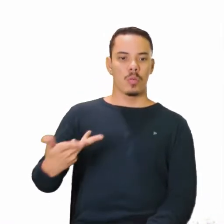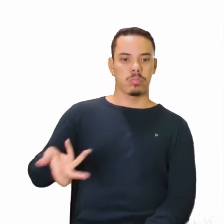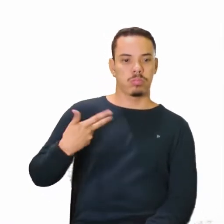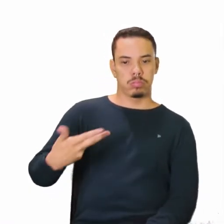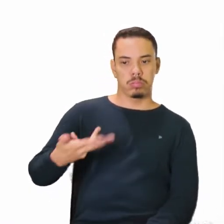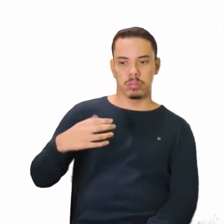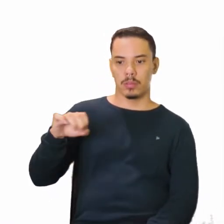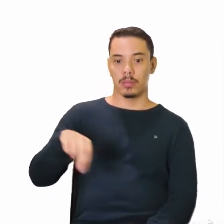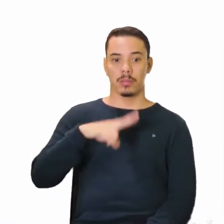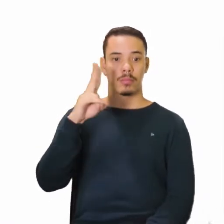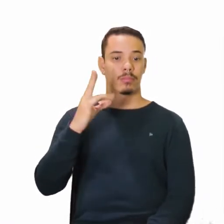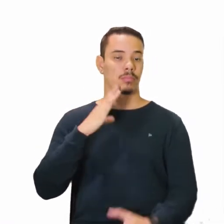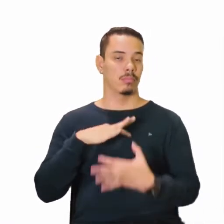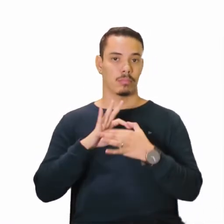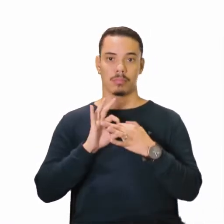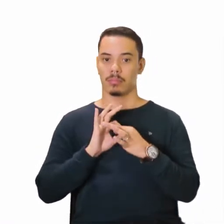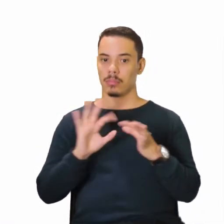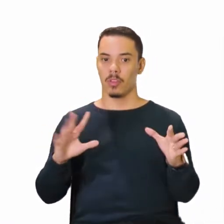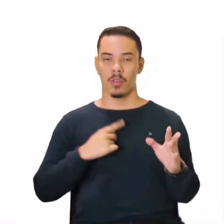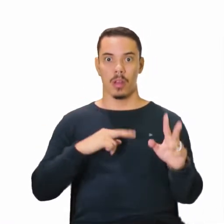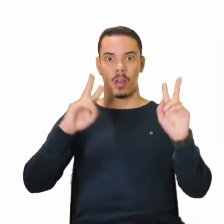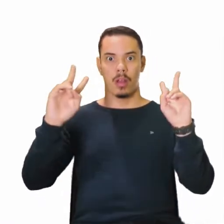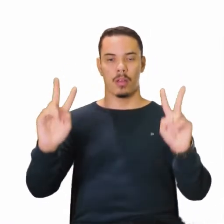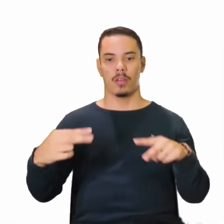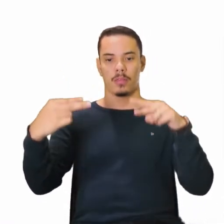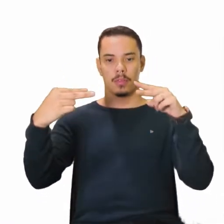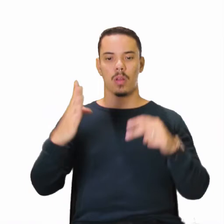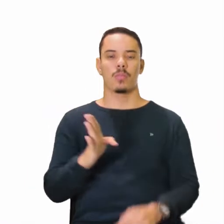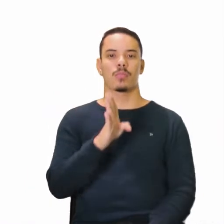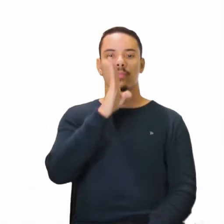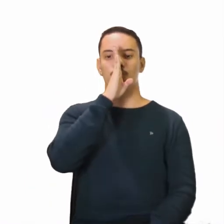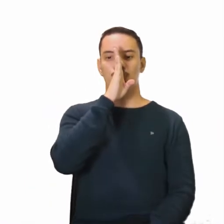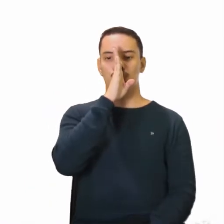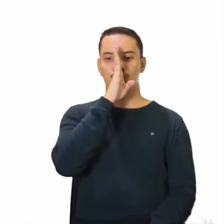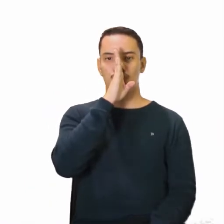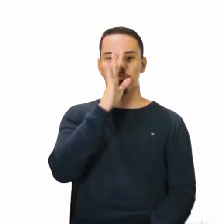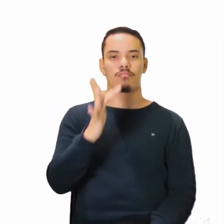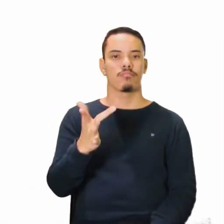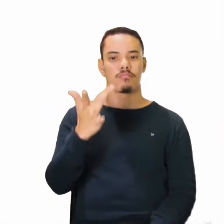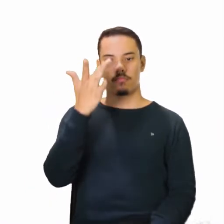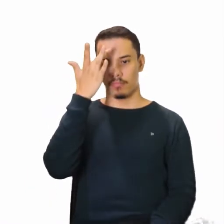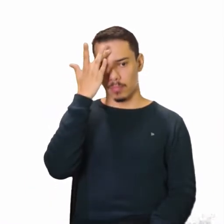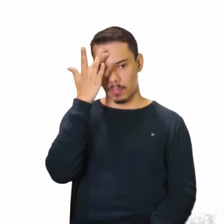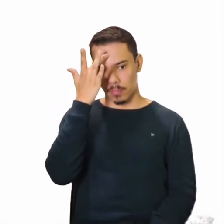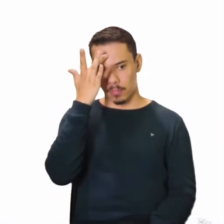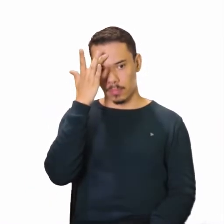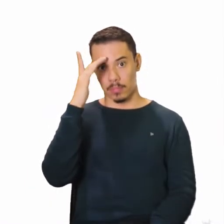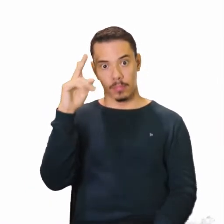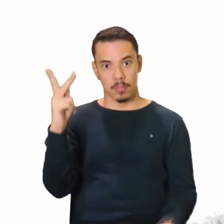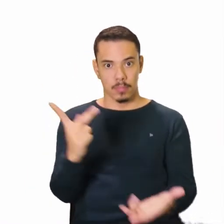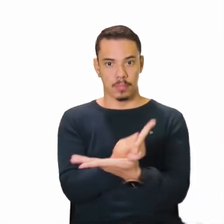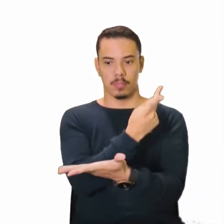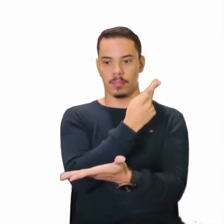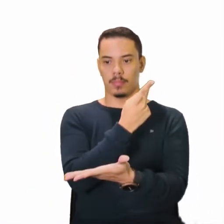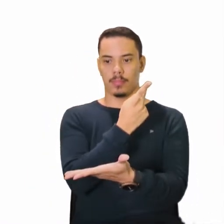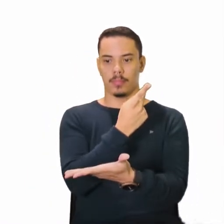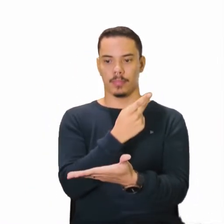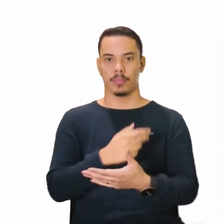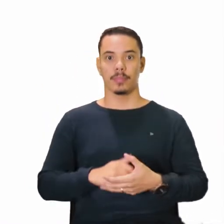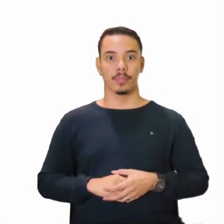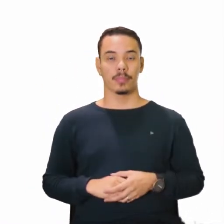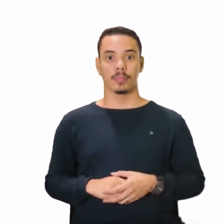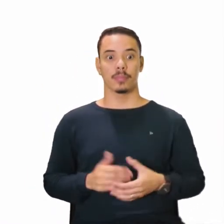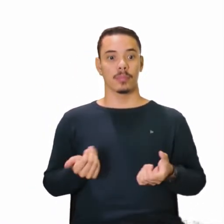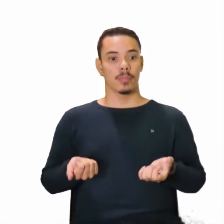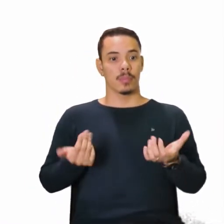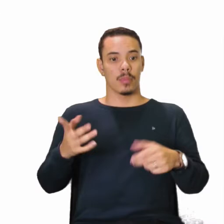à vontade, à vista, em silêncio, de có, ao acaso. E quando dá a